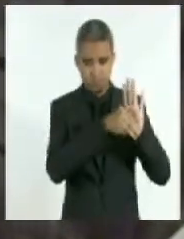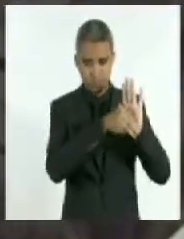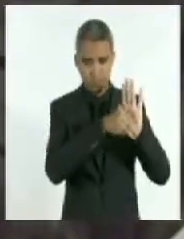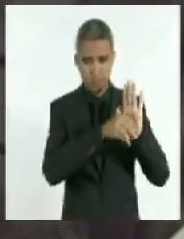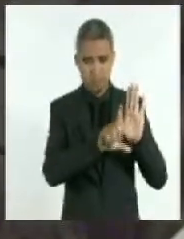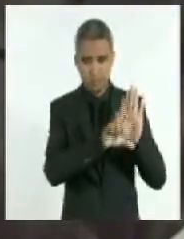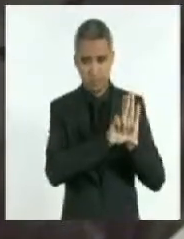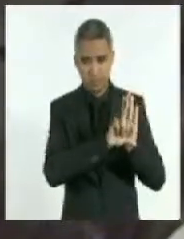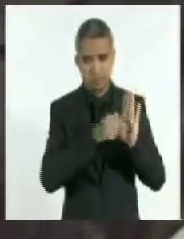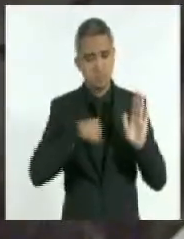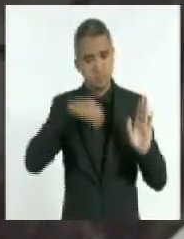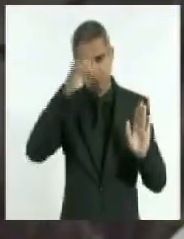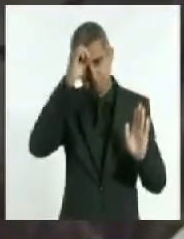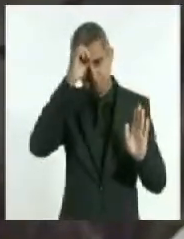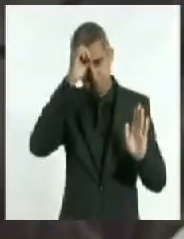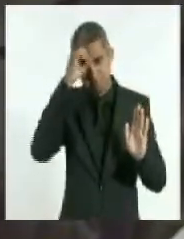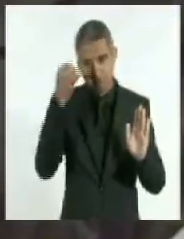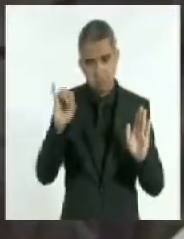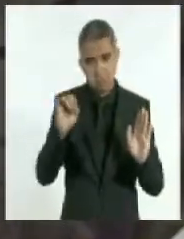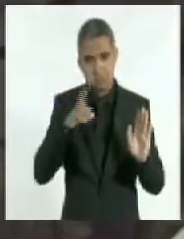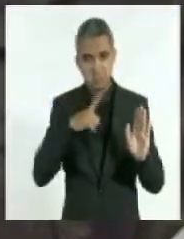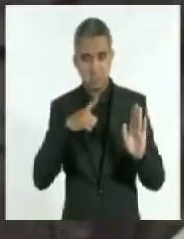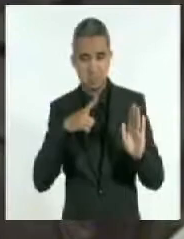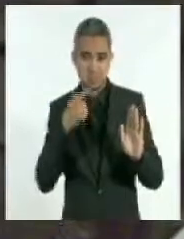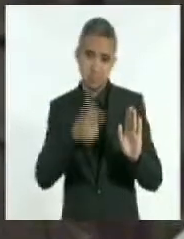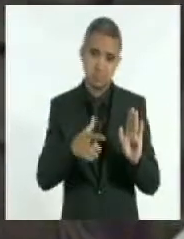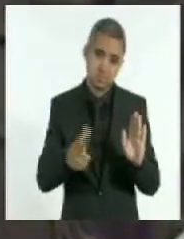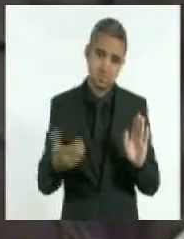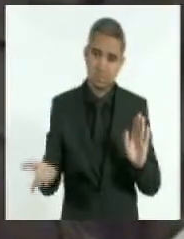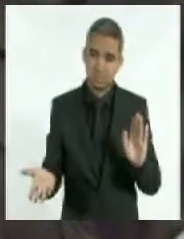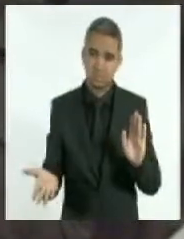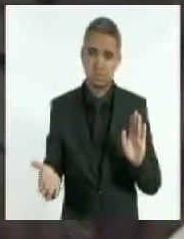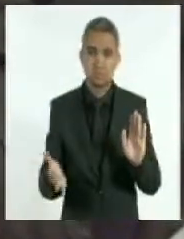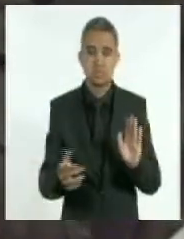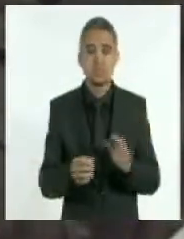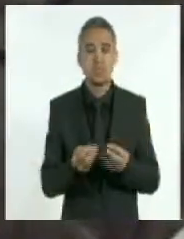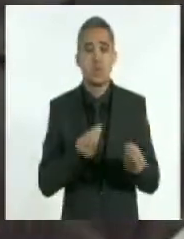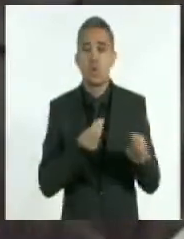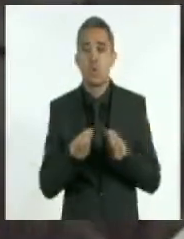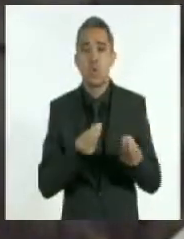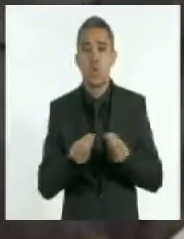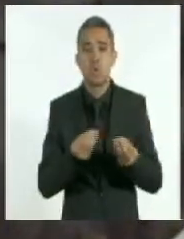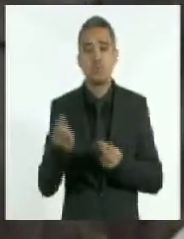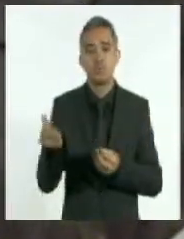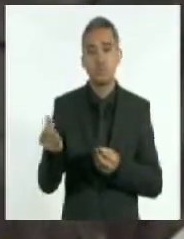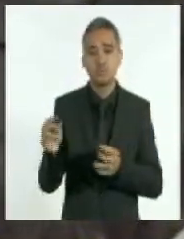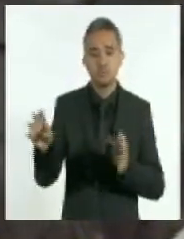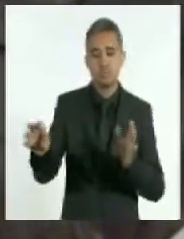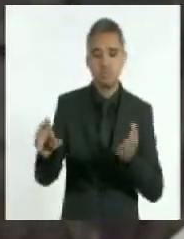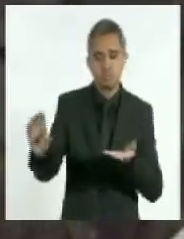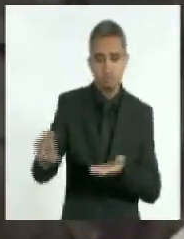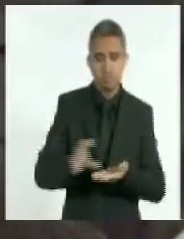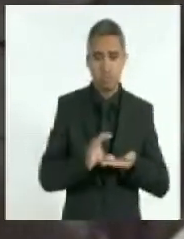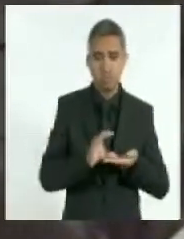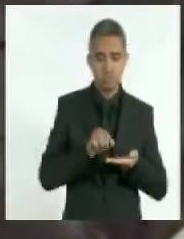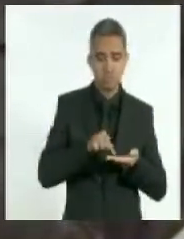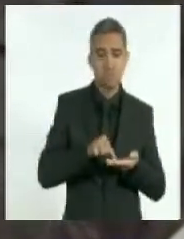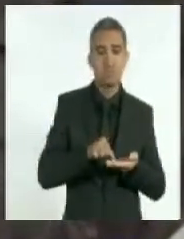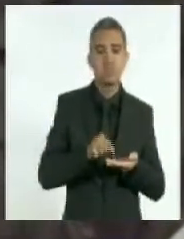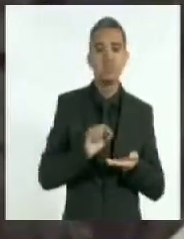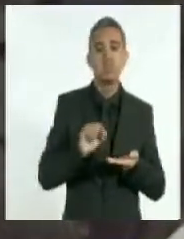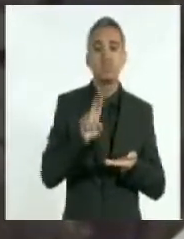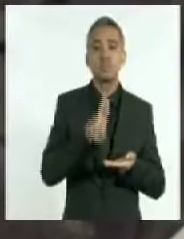alguma coisa nesse sentido, da aplicação desses recursos, ou seja, vão ser mais de 100 milhões de recursos, aonde esses